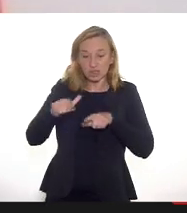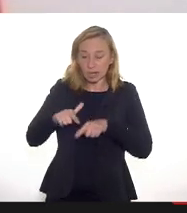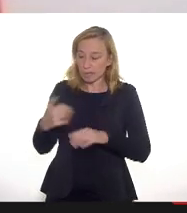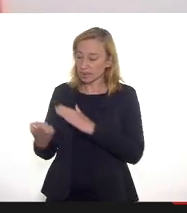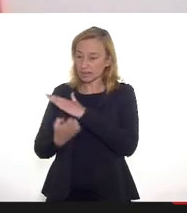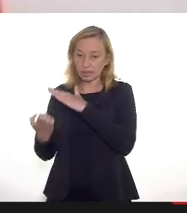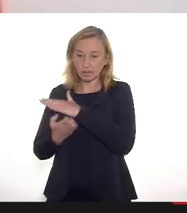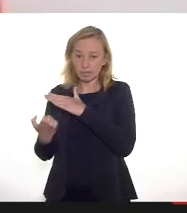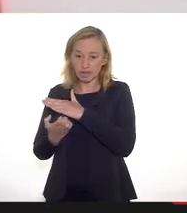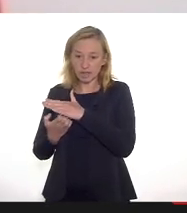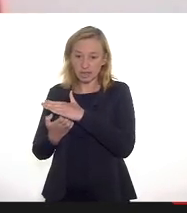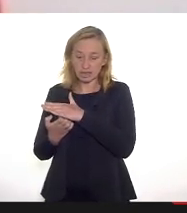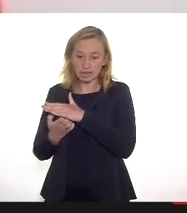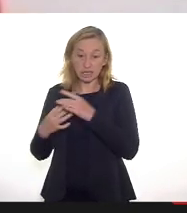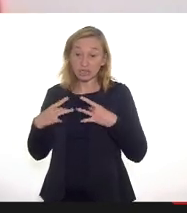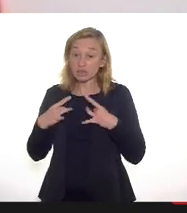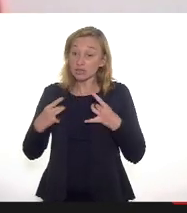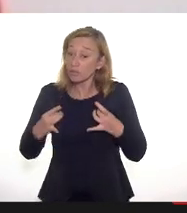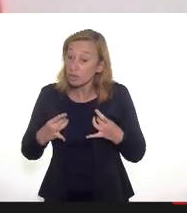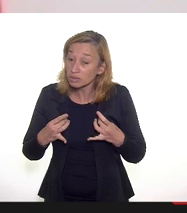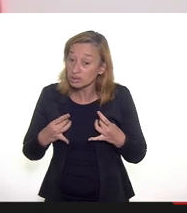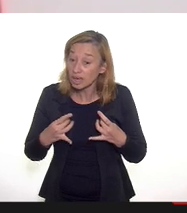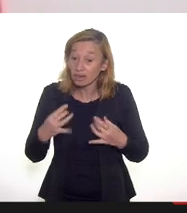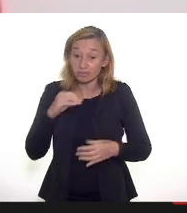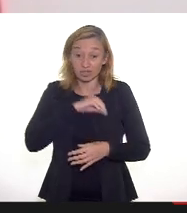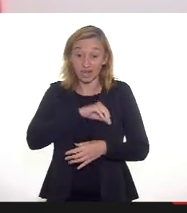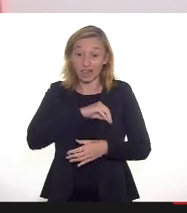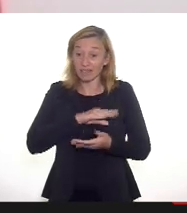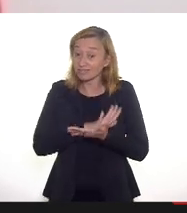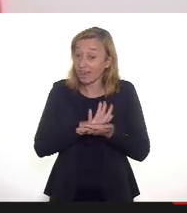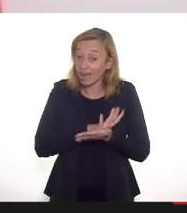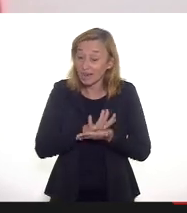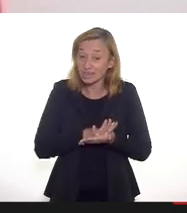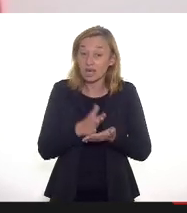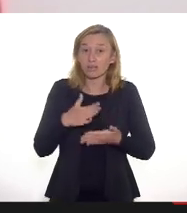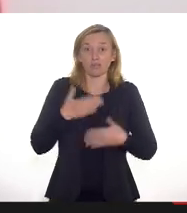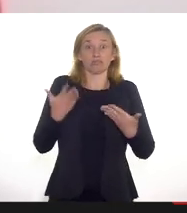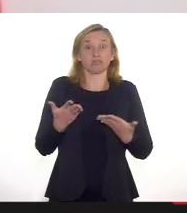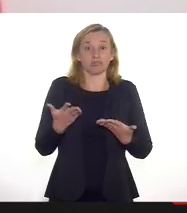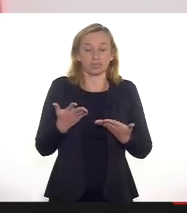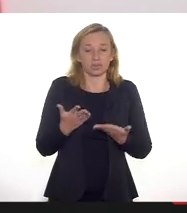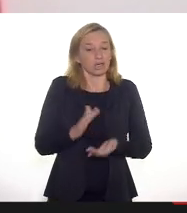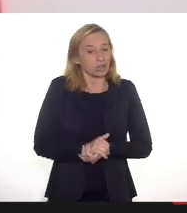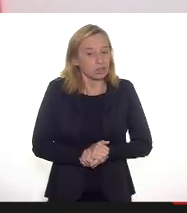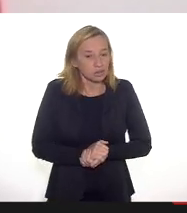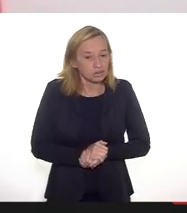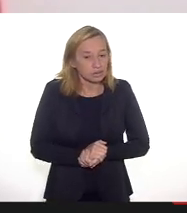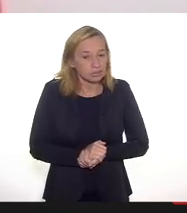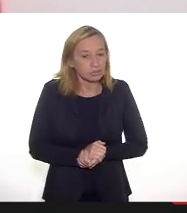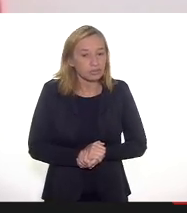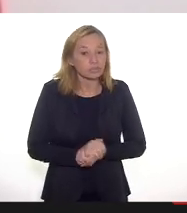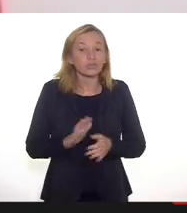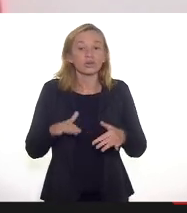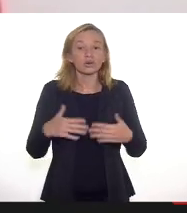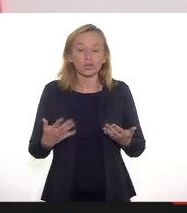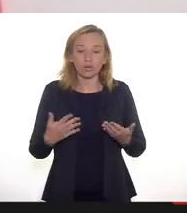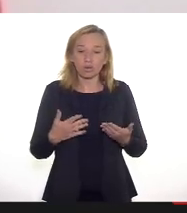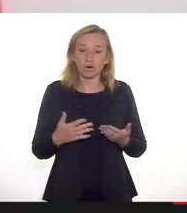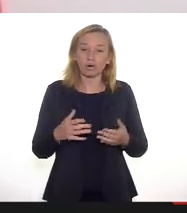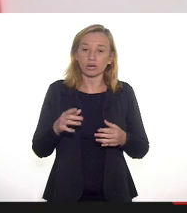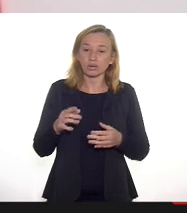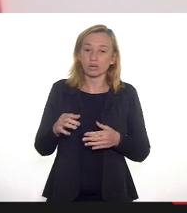dia que eu ouvi sobre isso, e agora mais ainda pela fala da professora. E qual é a condição